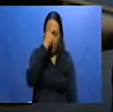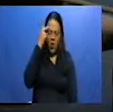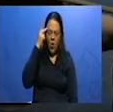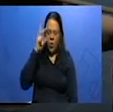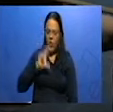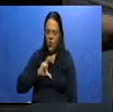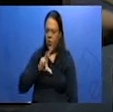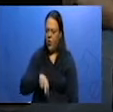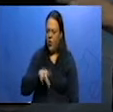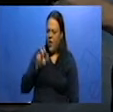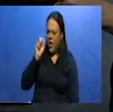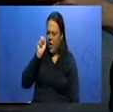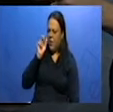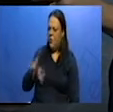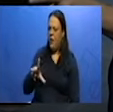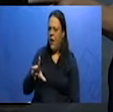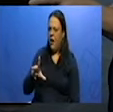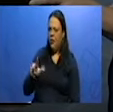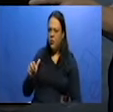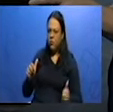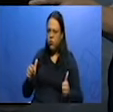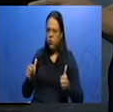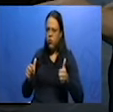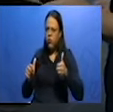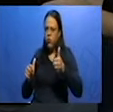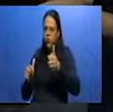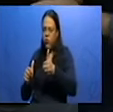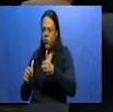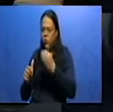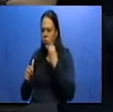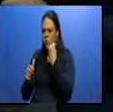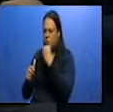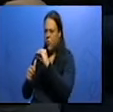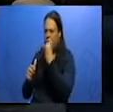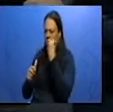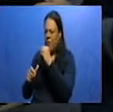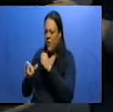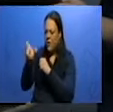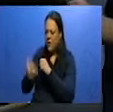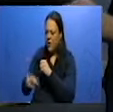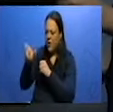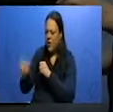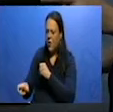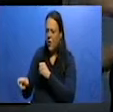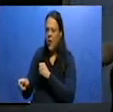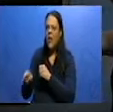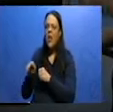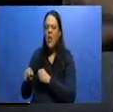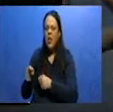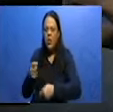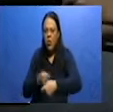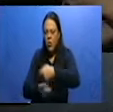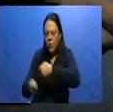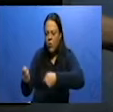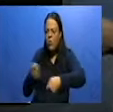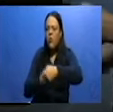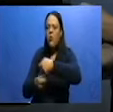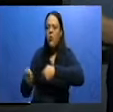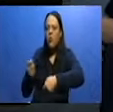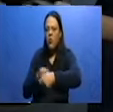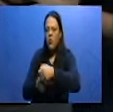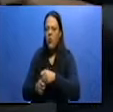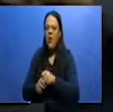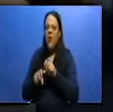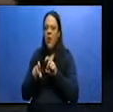reis africanos, ganhando a confiança deles e realizando comércio muito lucrativos, o ouro, o marfim, os